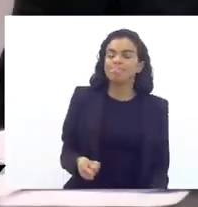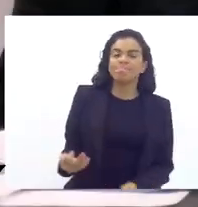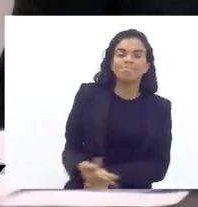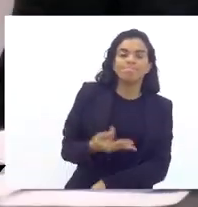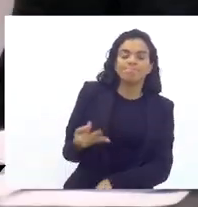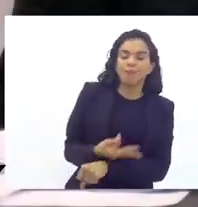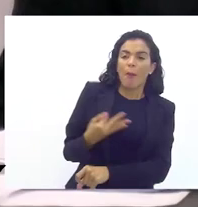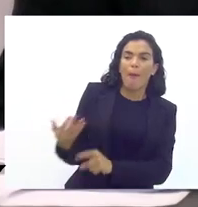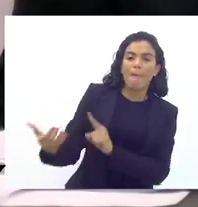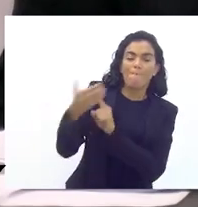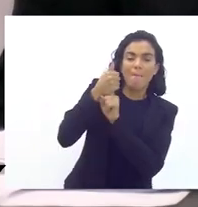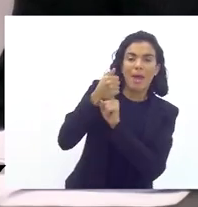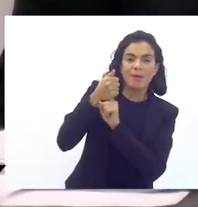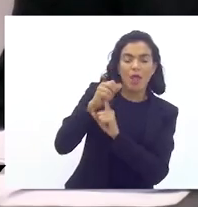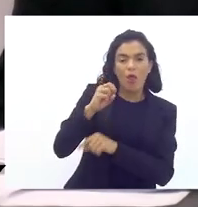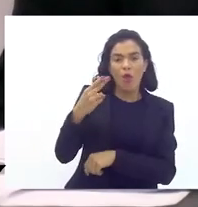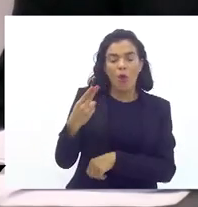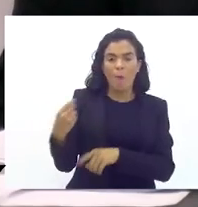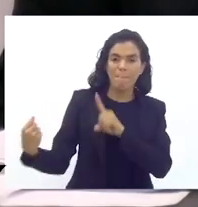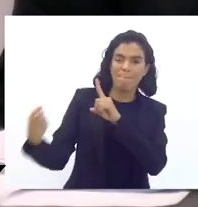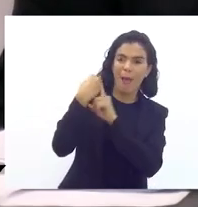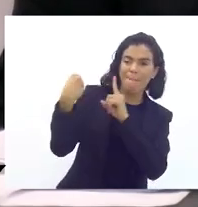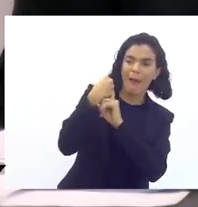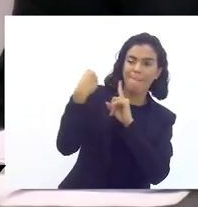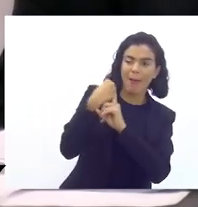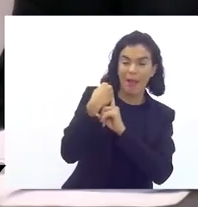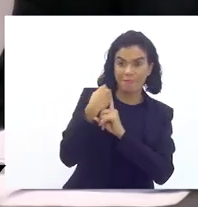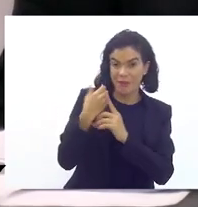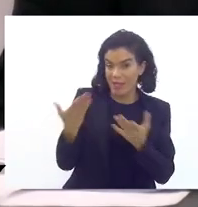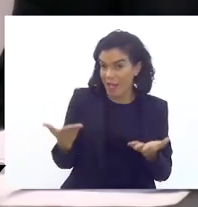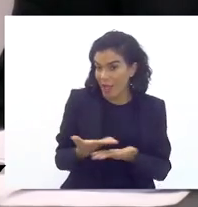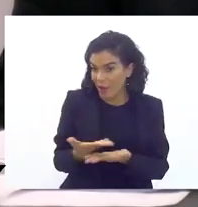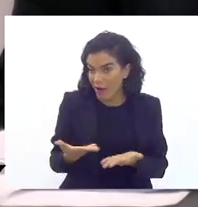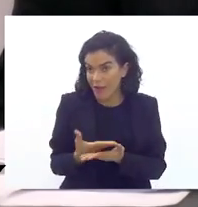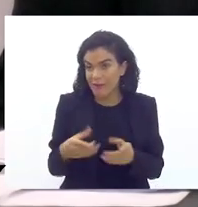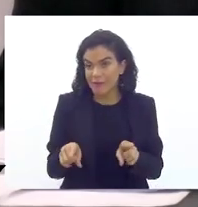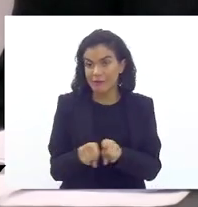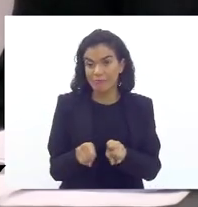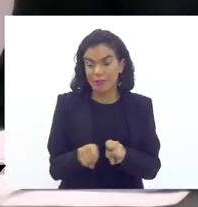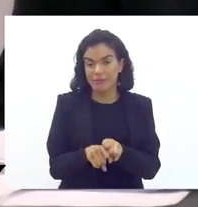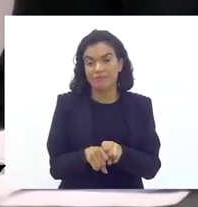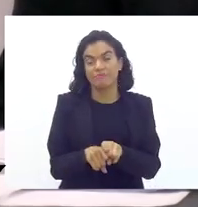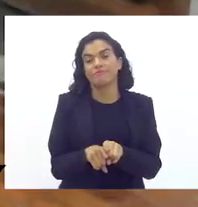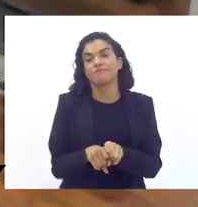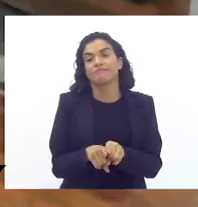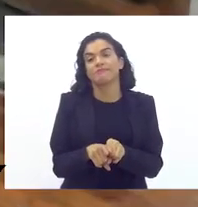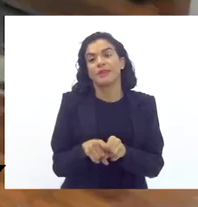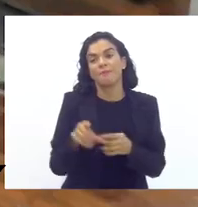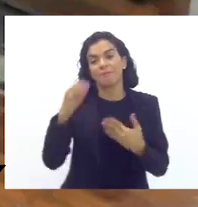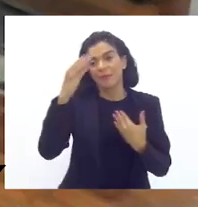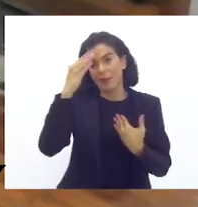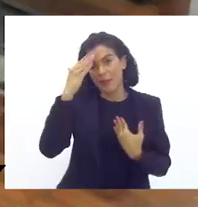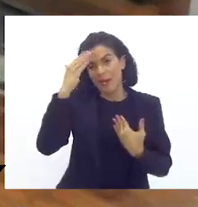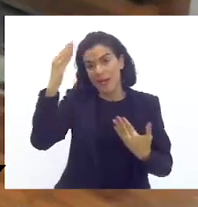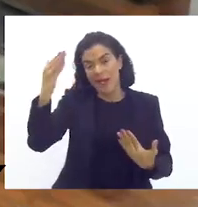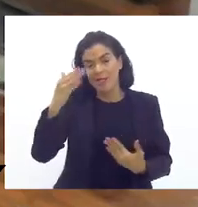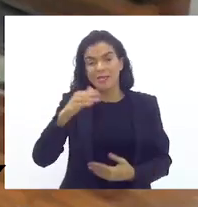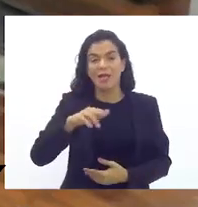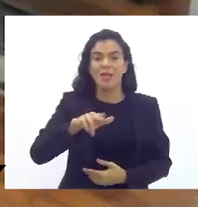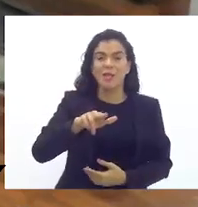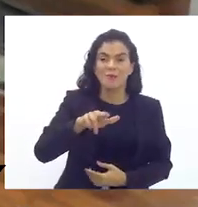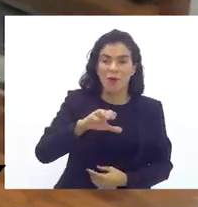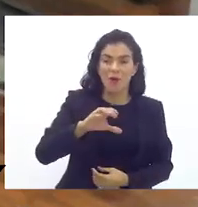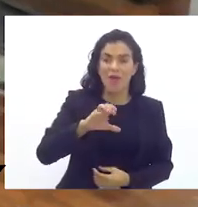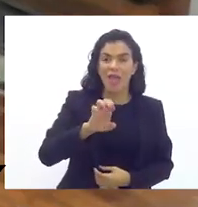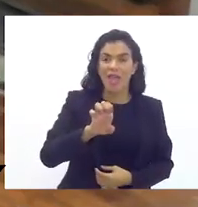agredirem e agora por último que eu Graças aos nossos irmãos da